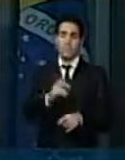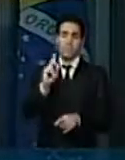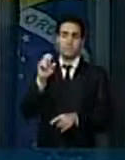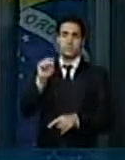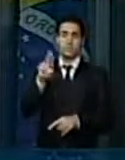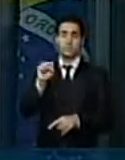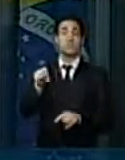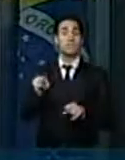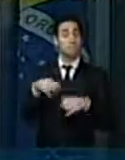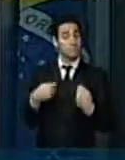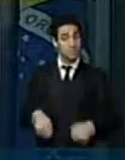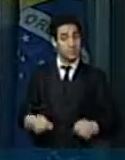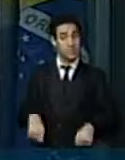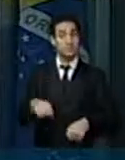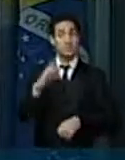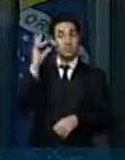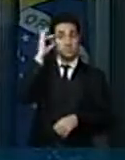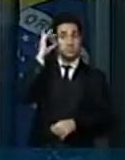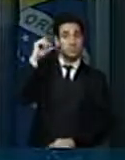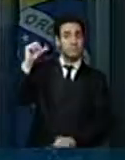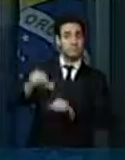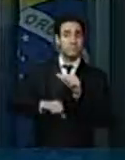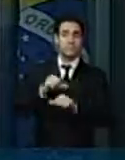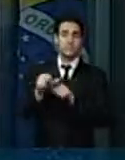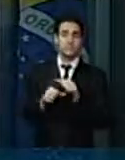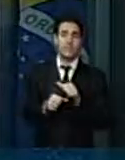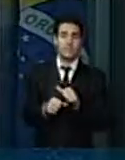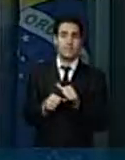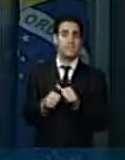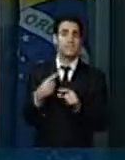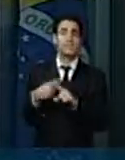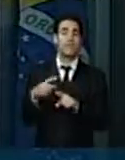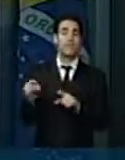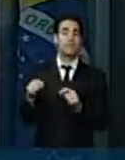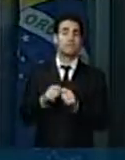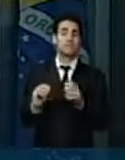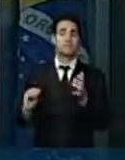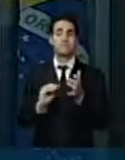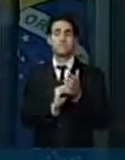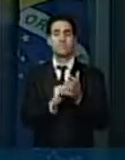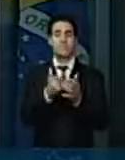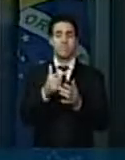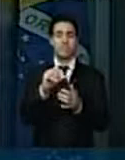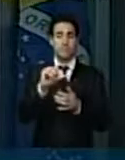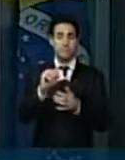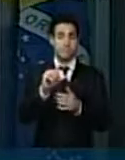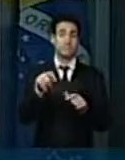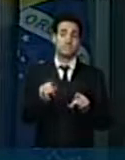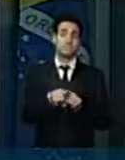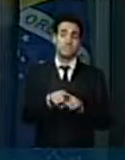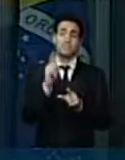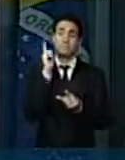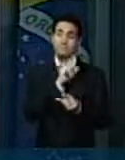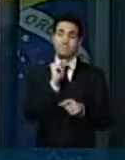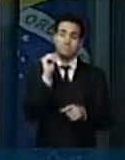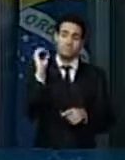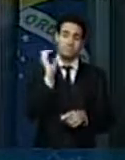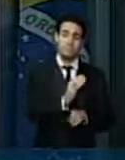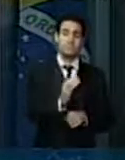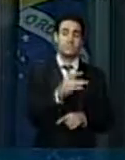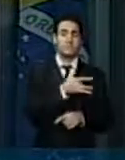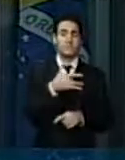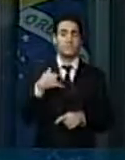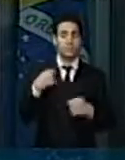que a presidente Dilma reveja esse veto que ela pôs na emenda constitucional 29, como também libere o dinheiro da